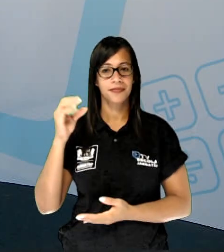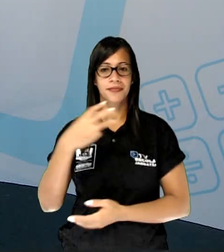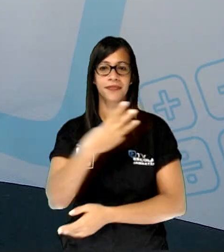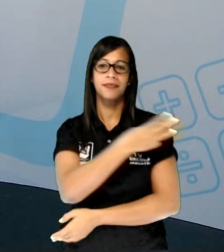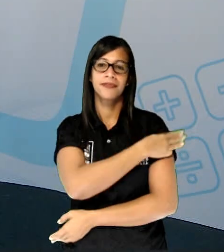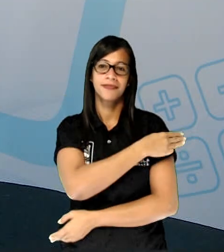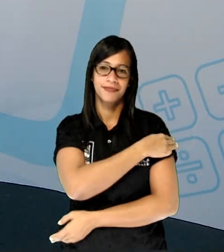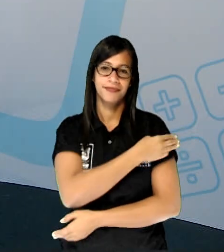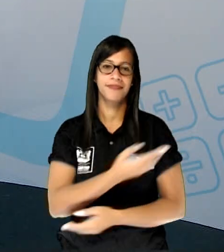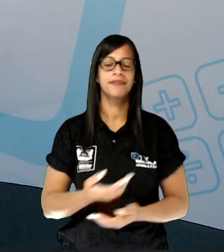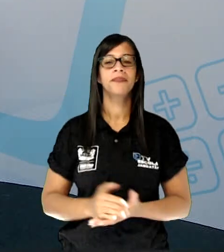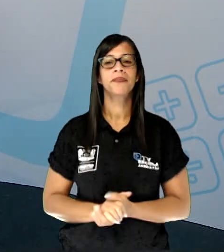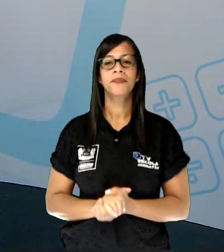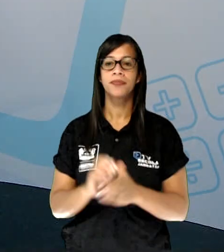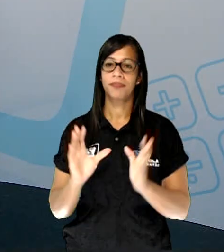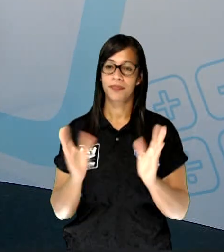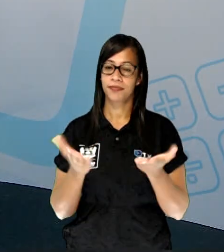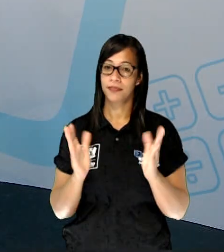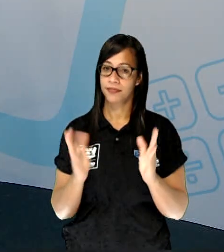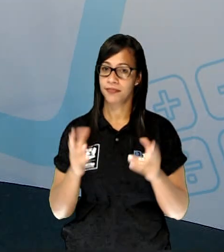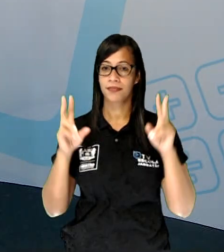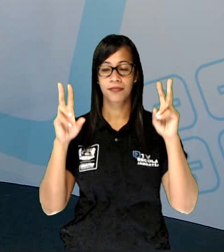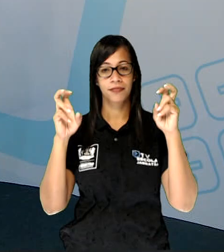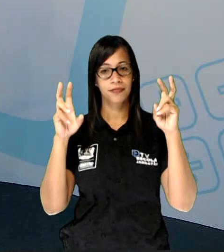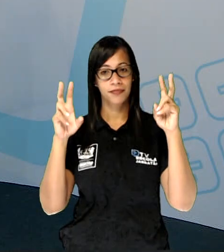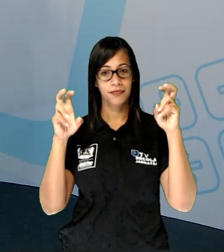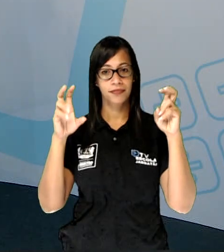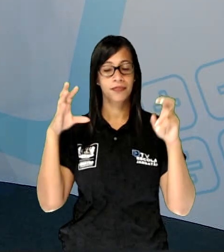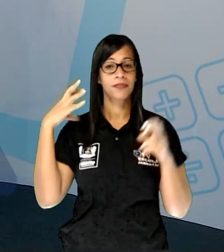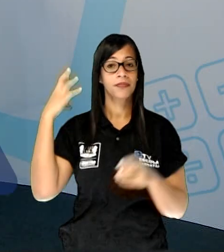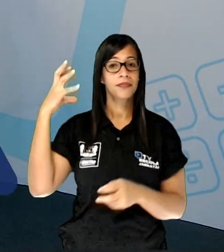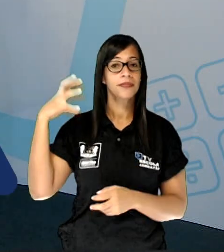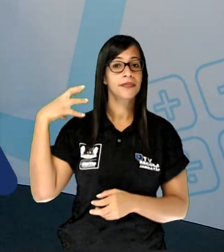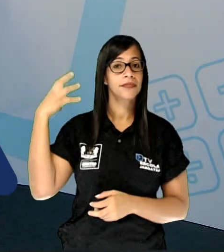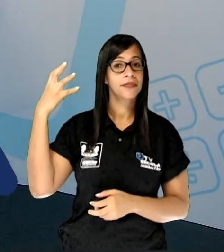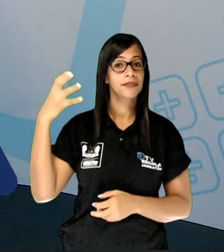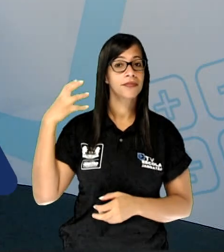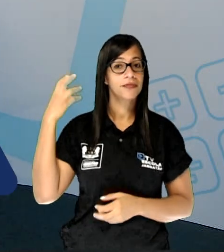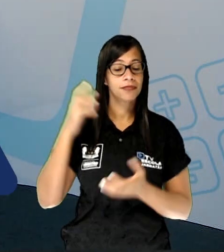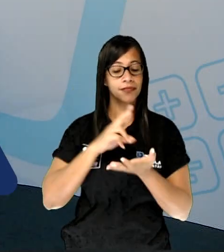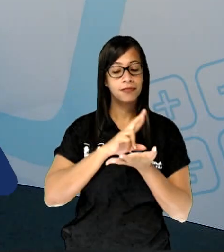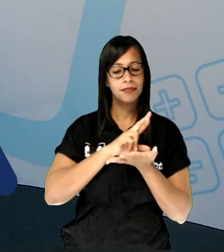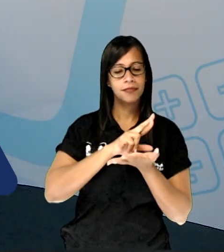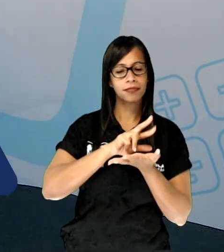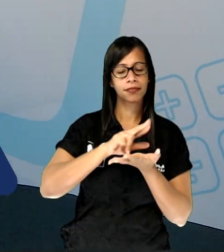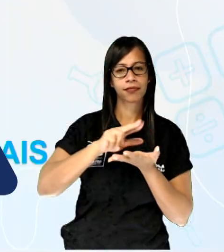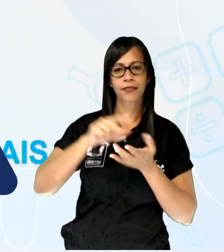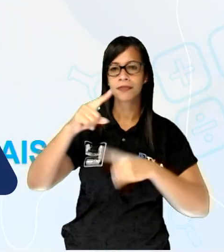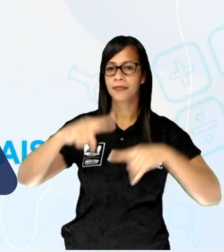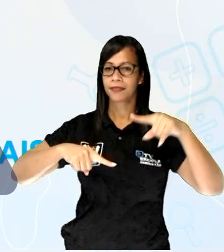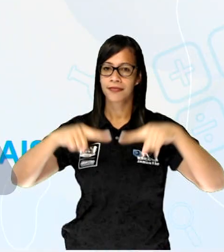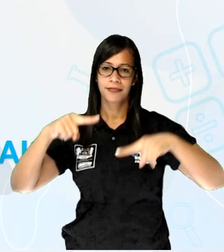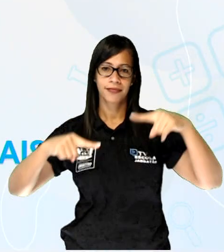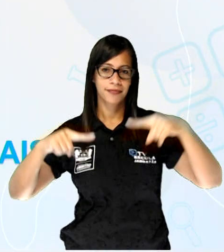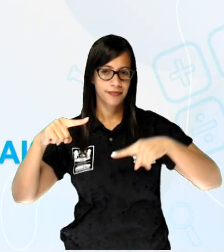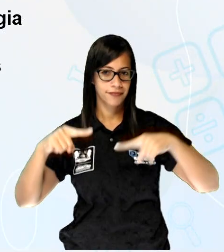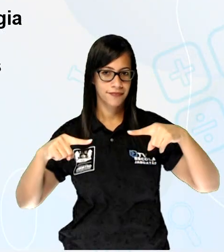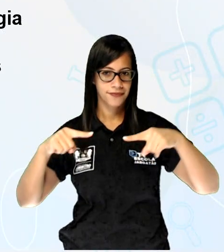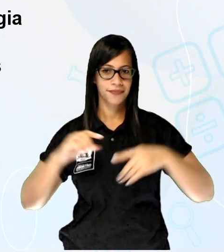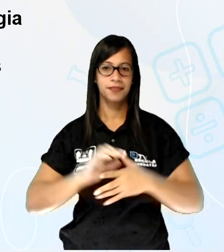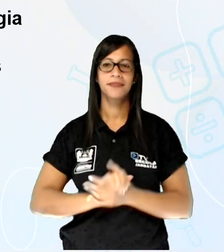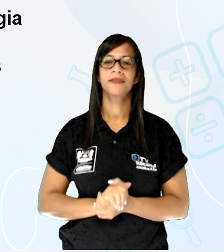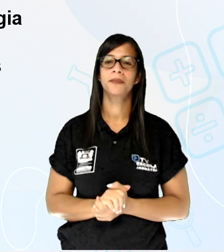ano. E hoje nós trazemos o tema sobre o som em diferentes materiais. Vamos nessa